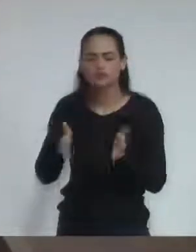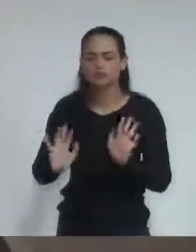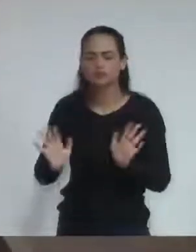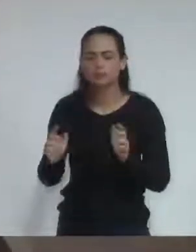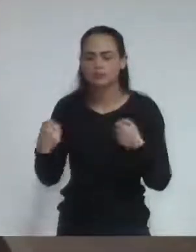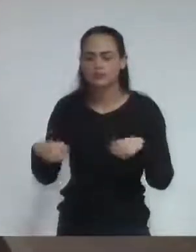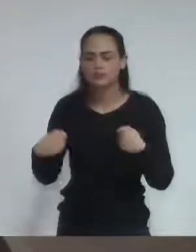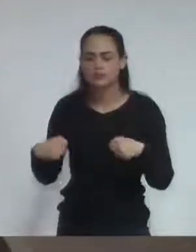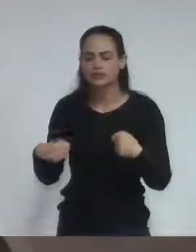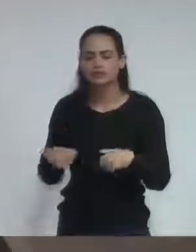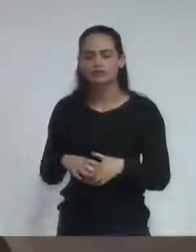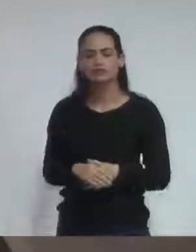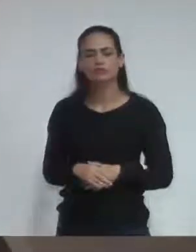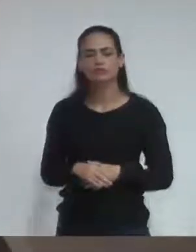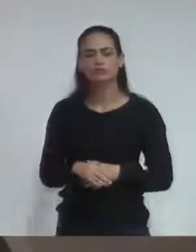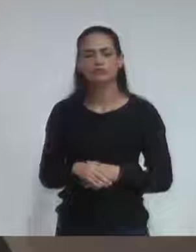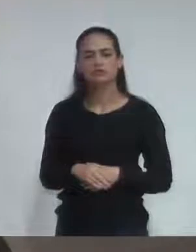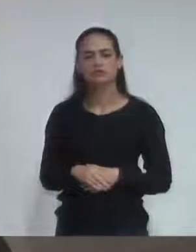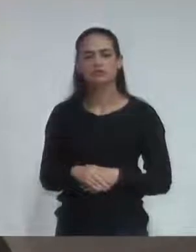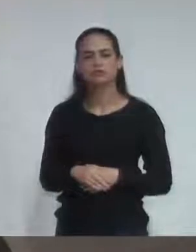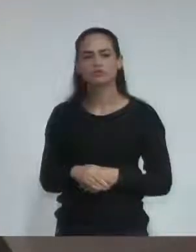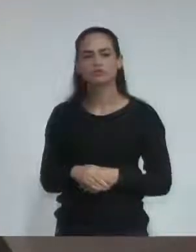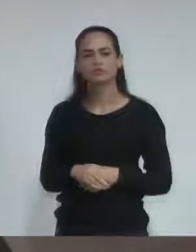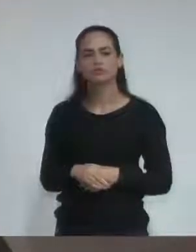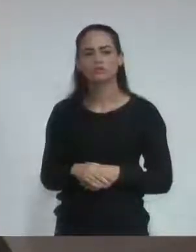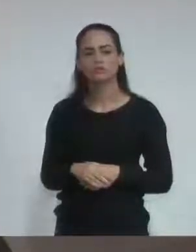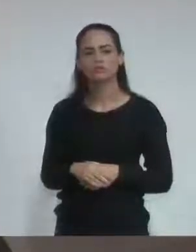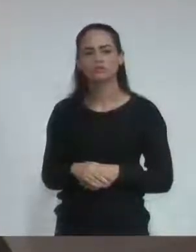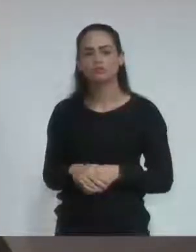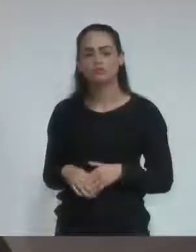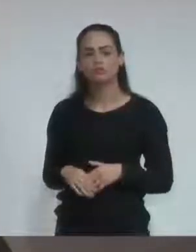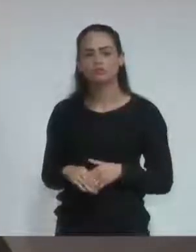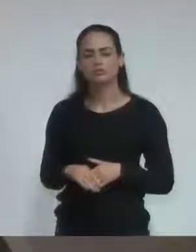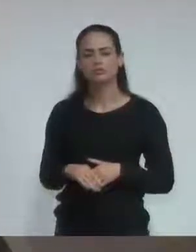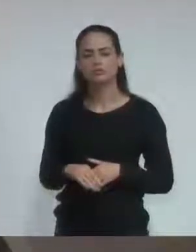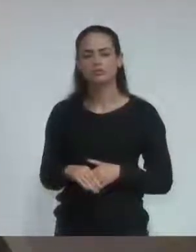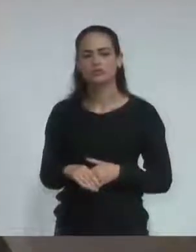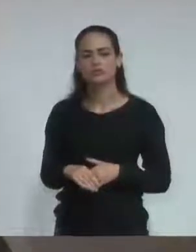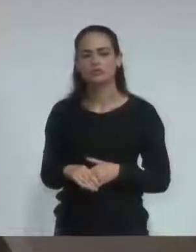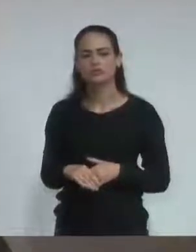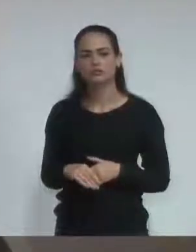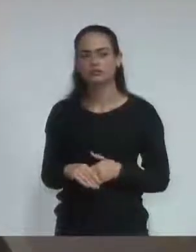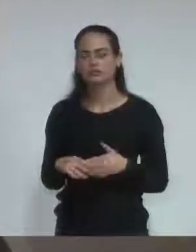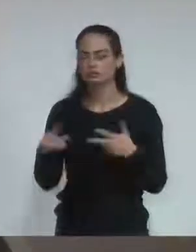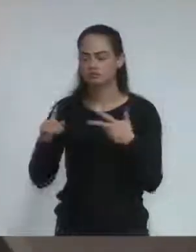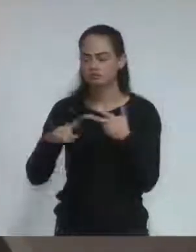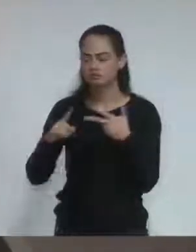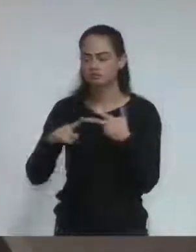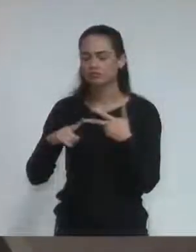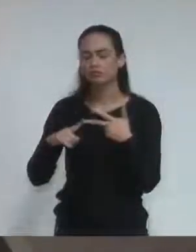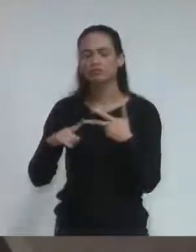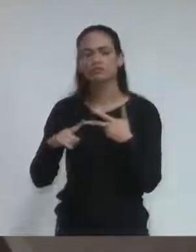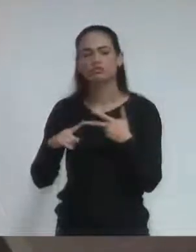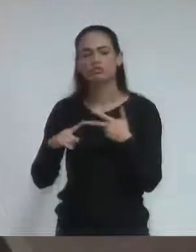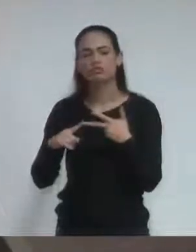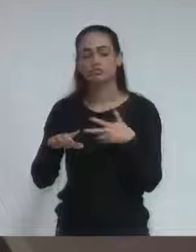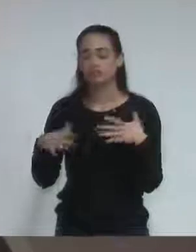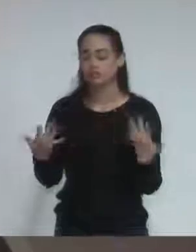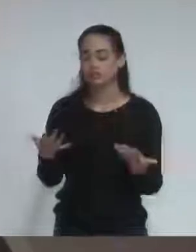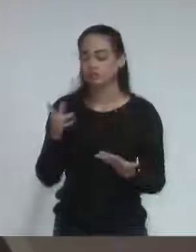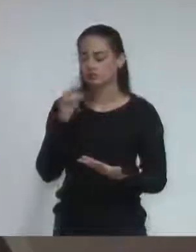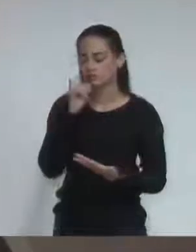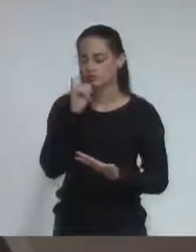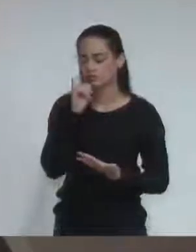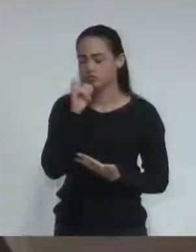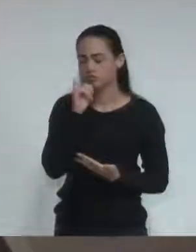além de eventual parcialidade, pode estar tendo ingerência de poderes. Então, quando a gente ouvir que alguém está